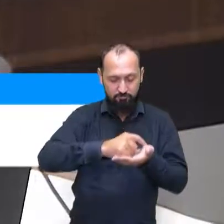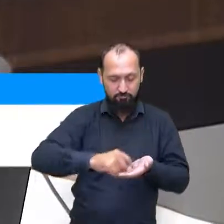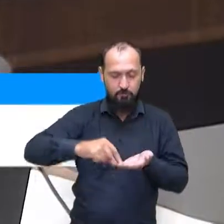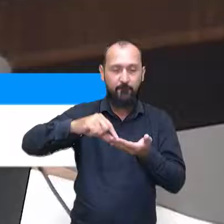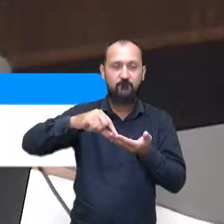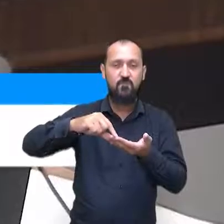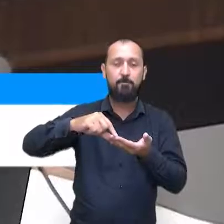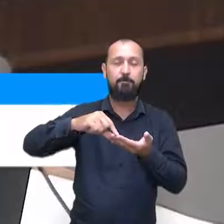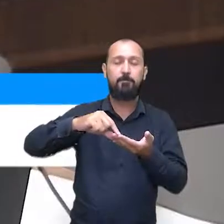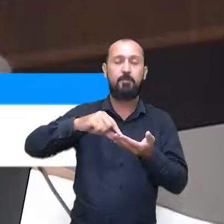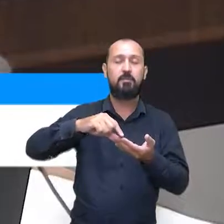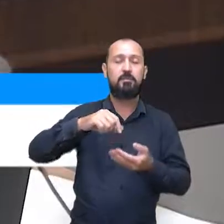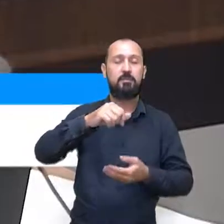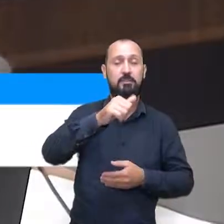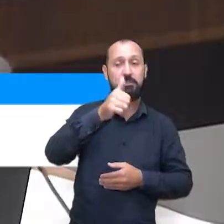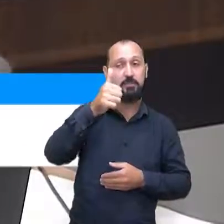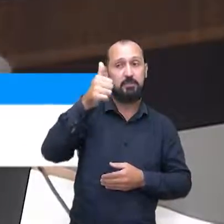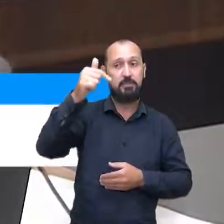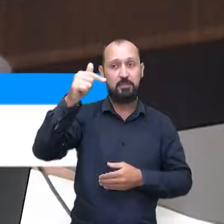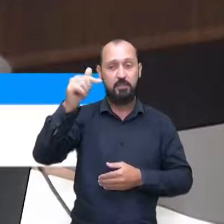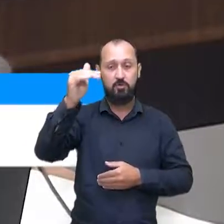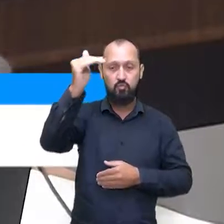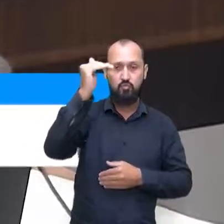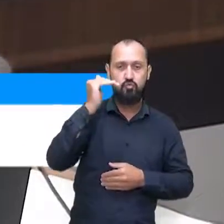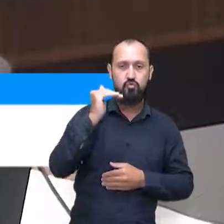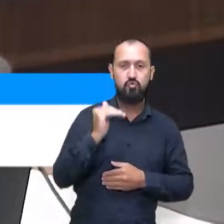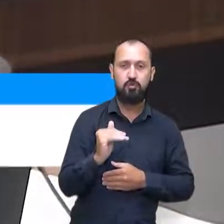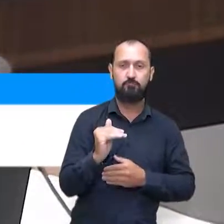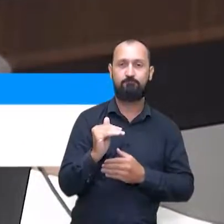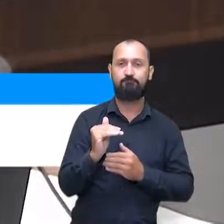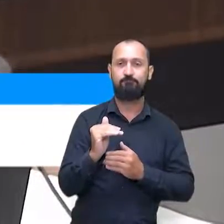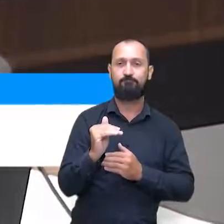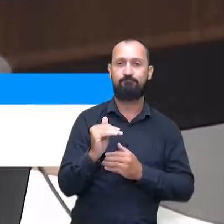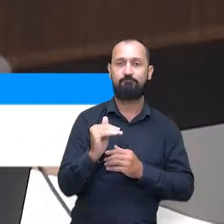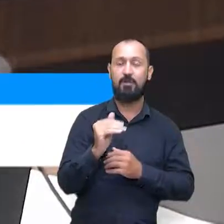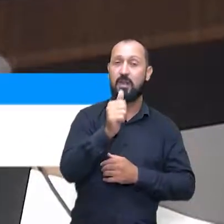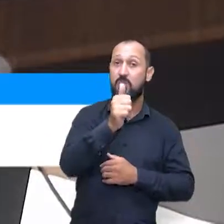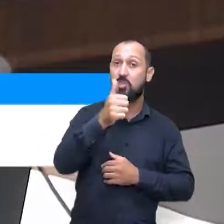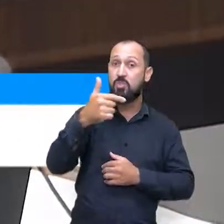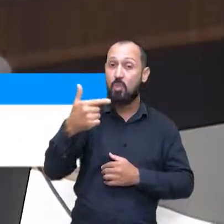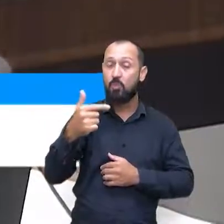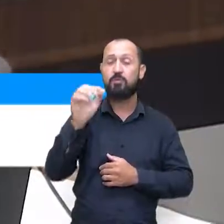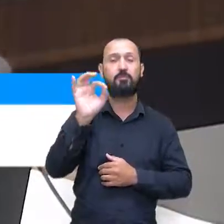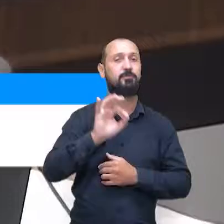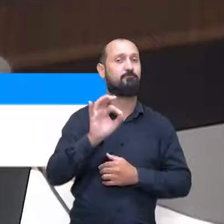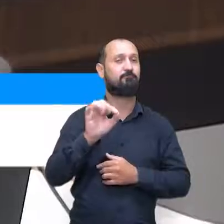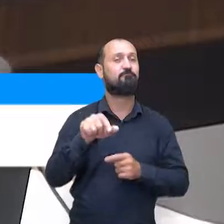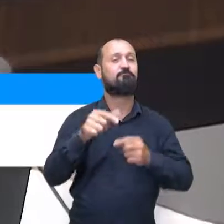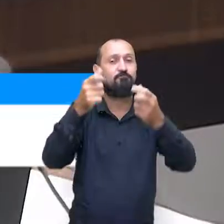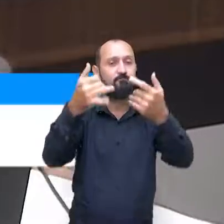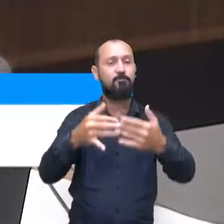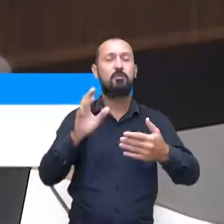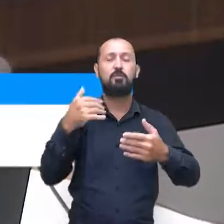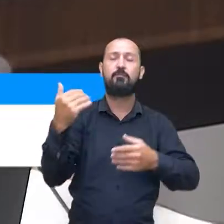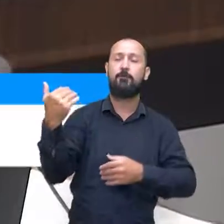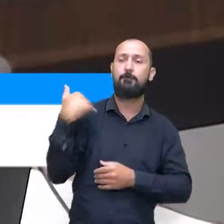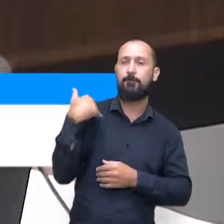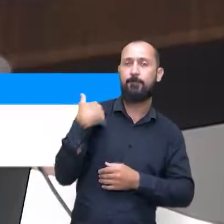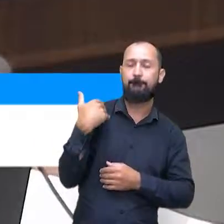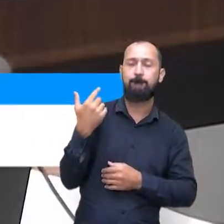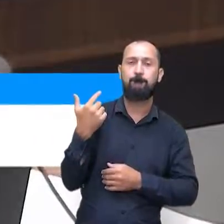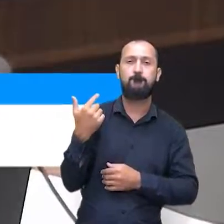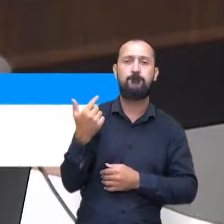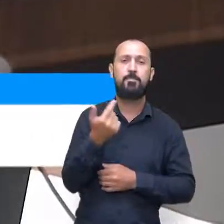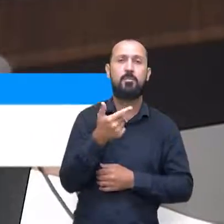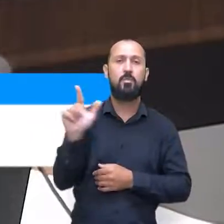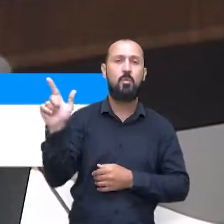produtos, de 17% para 12%. Né? Conversei hoje bastante com ele sobre essa questão. Ele disse que também já foi